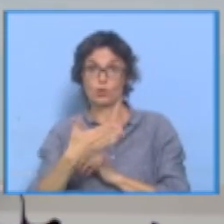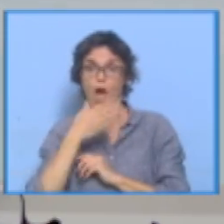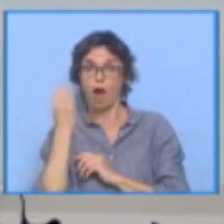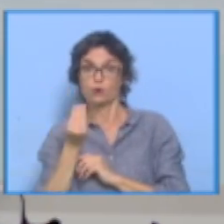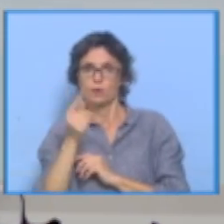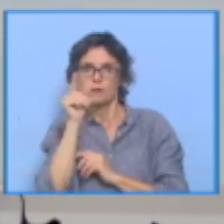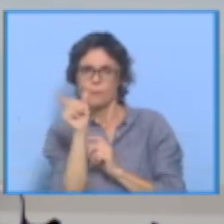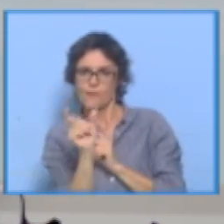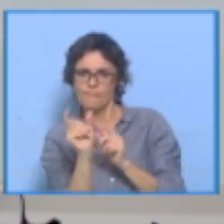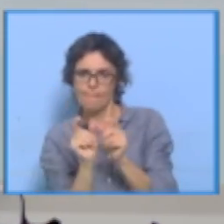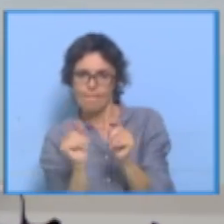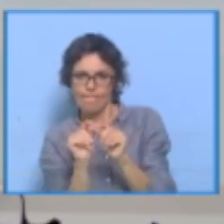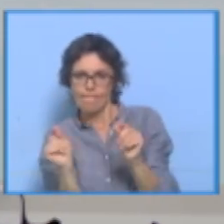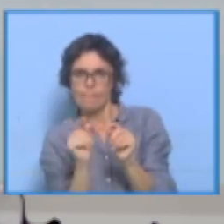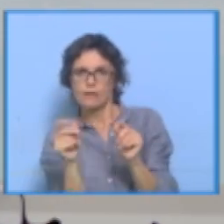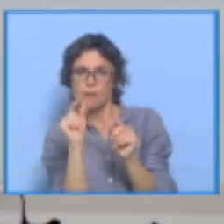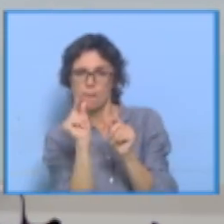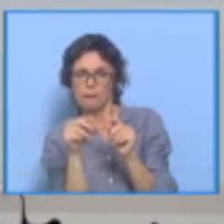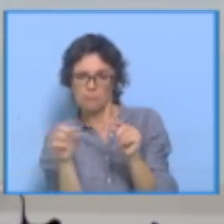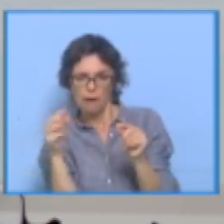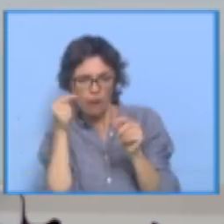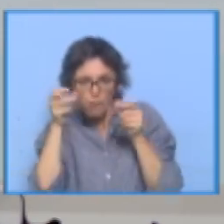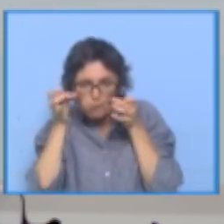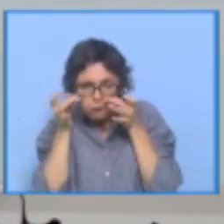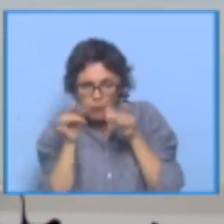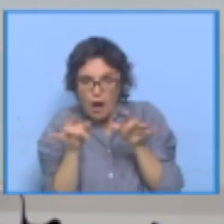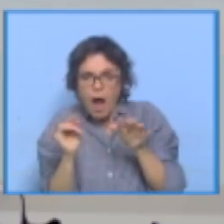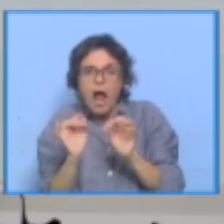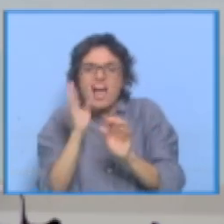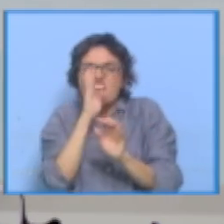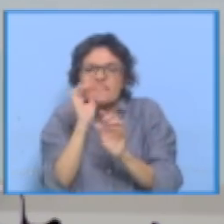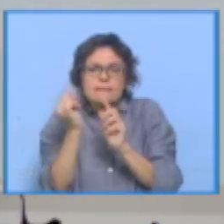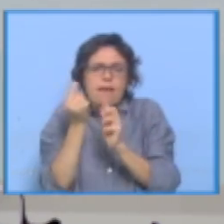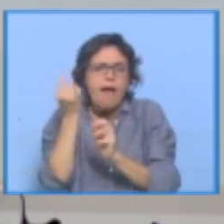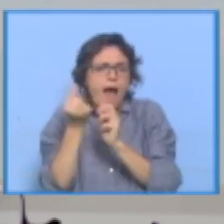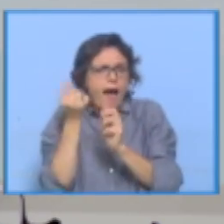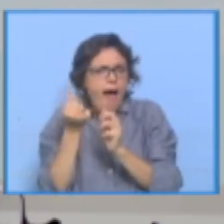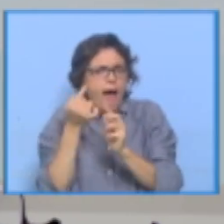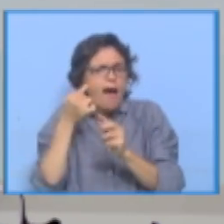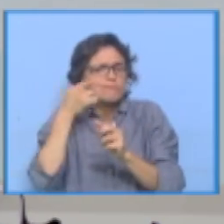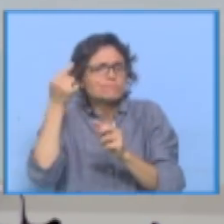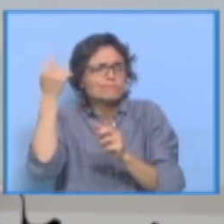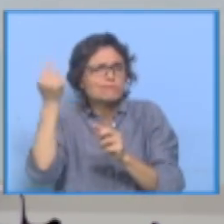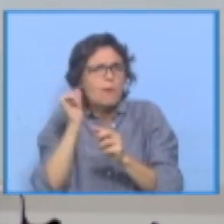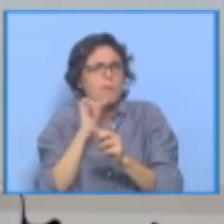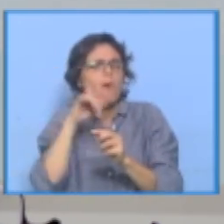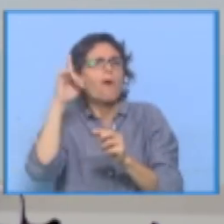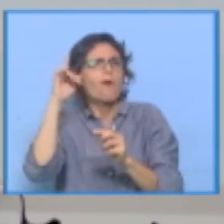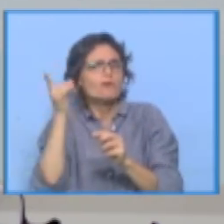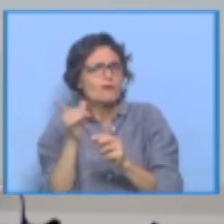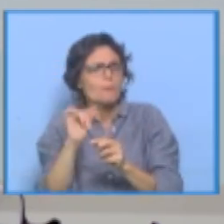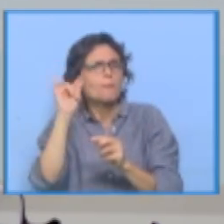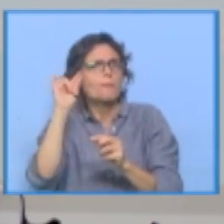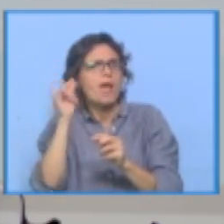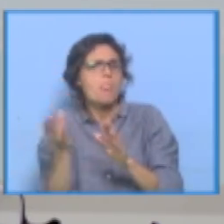letrinhas miudinhas, não é? Que dizem, em casos excepcionais, podem ser autorizados a funcionar